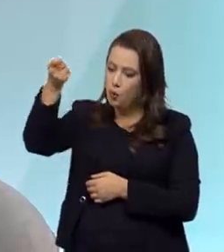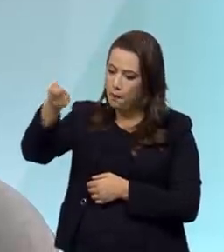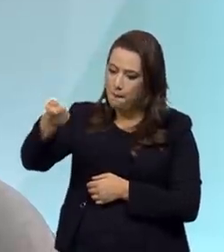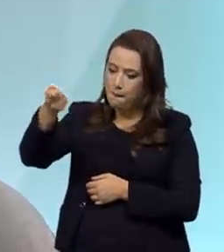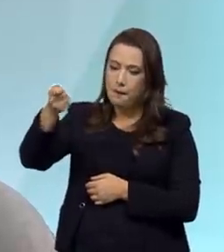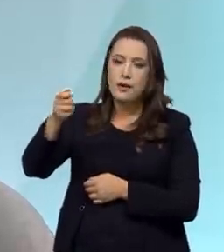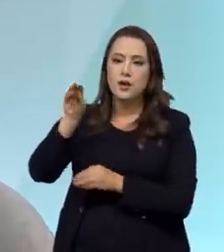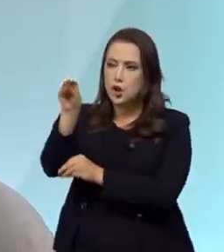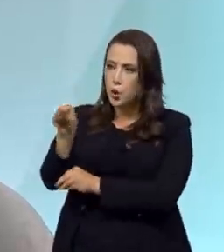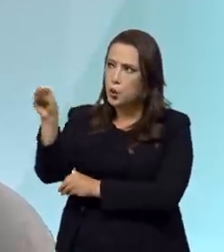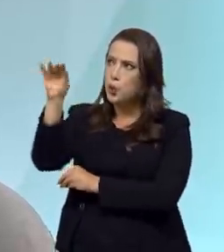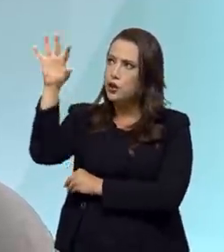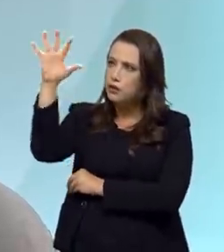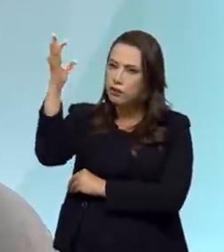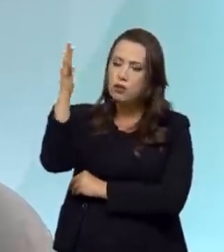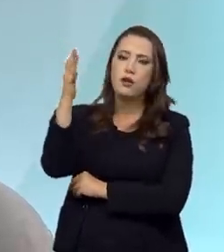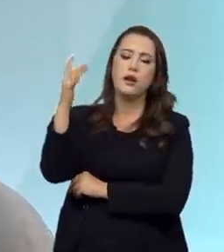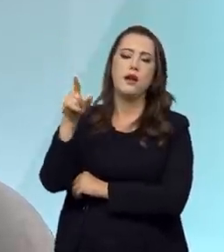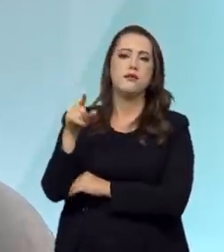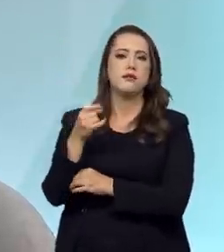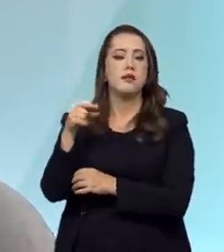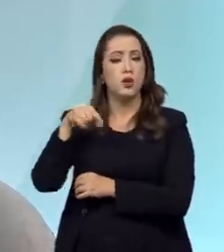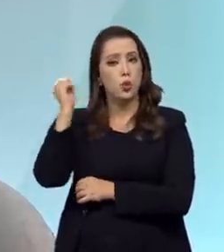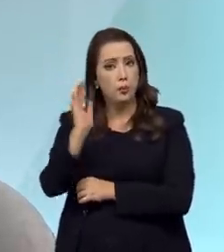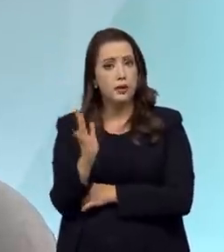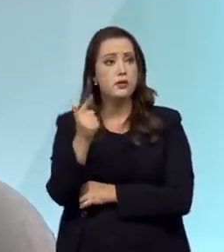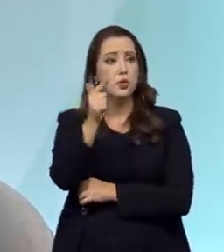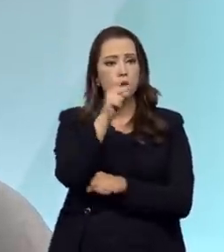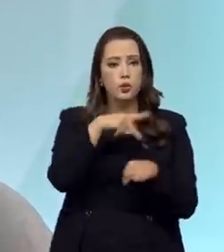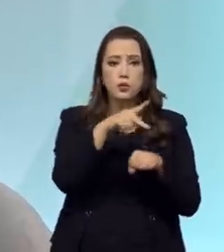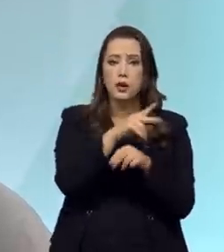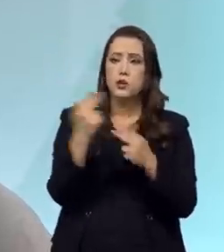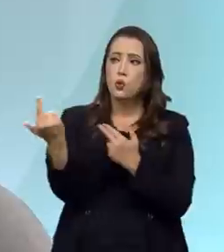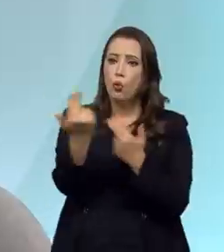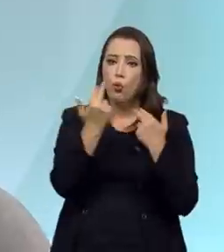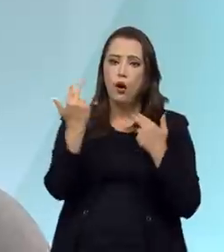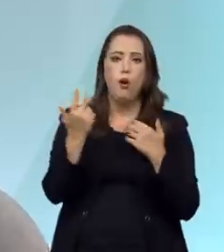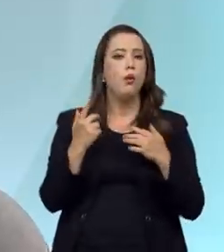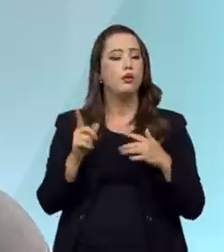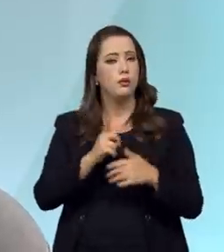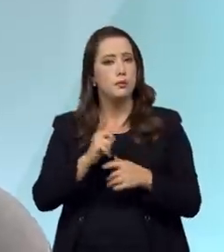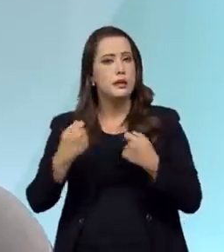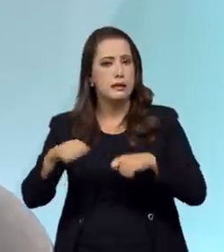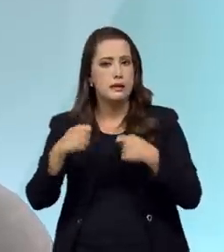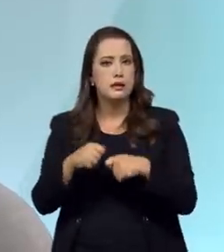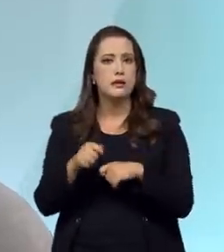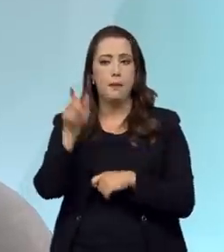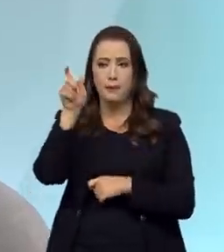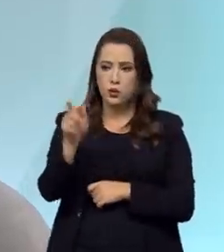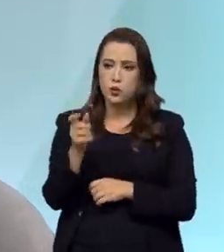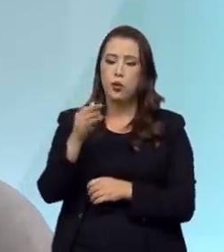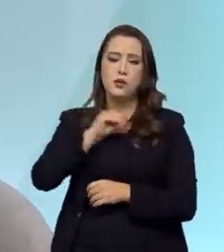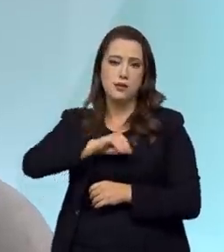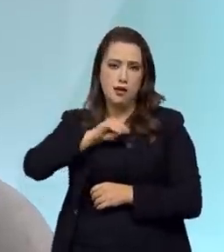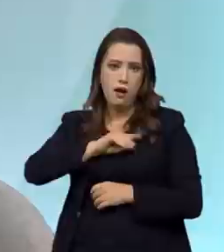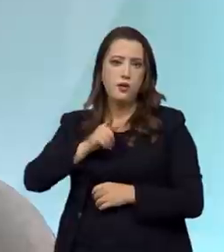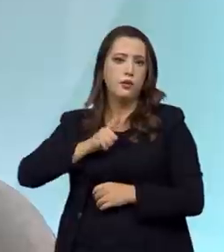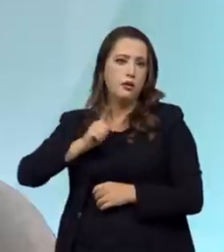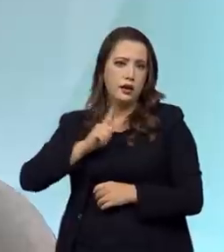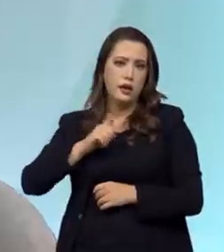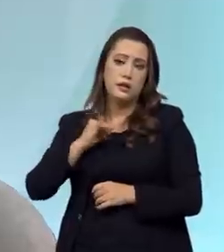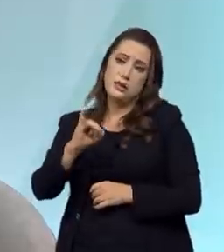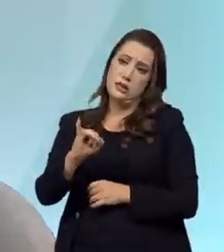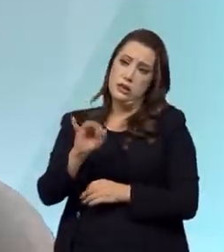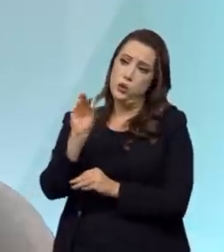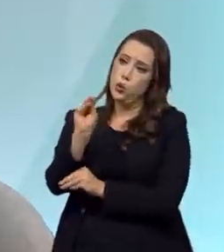com muita Floresta Nativa muita vegetação nativa e quem e o meu comentário aos ministros foi nós temos que criar